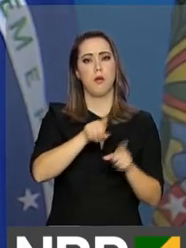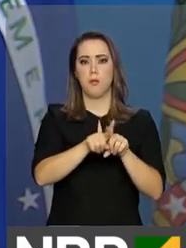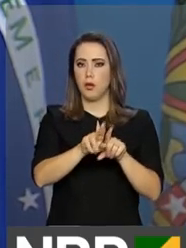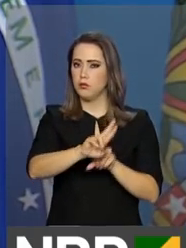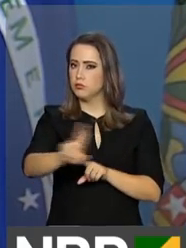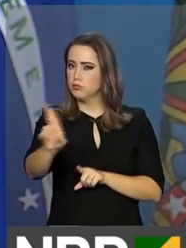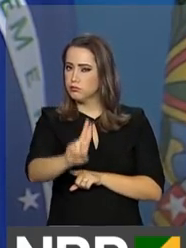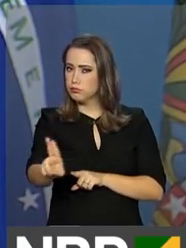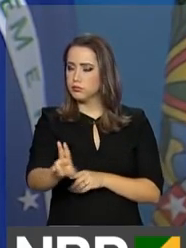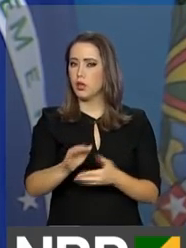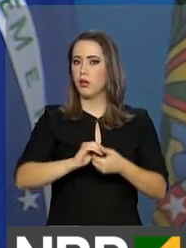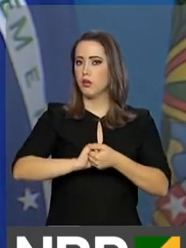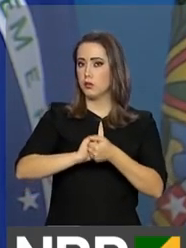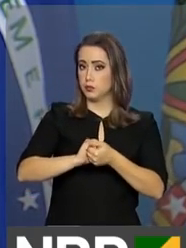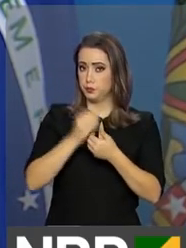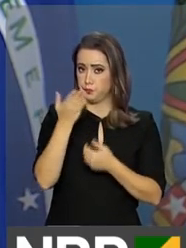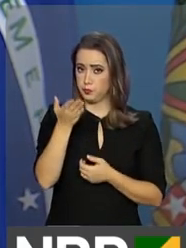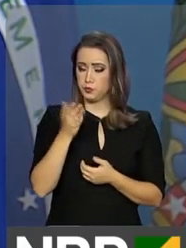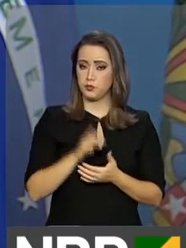Valtenir Pereira.